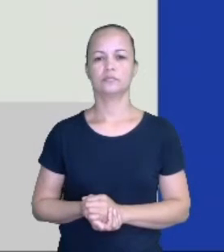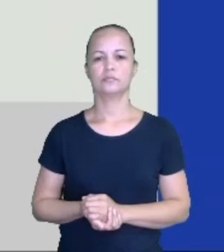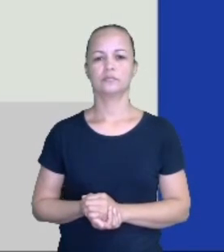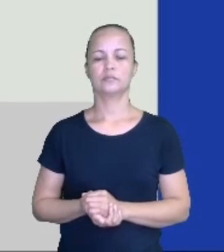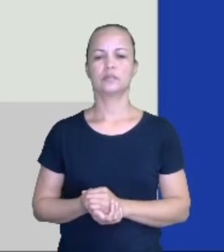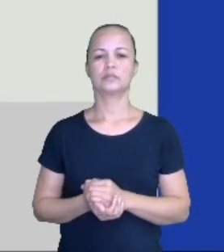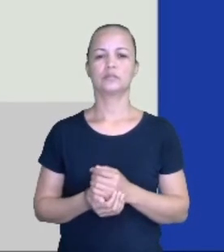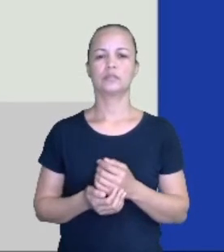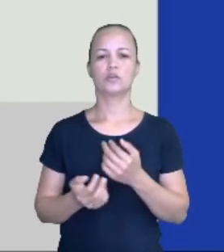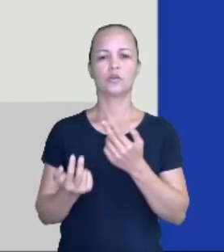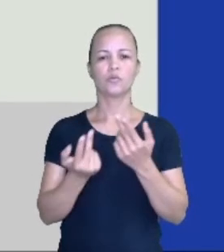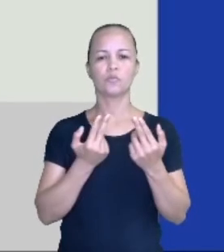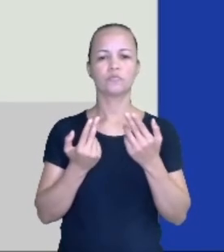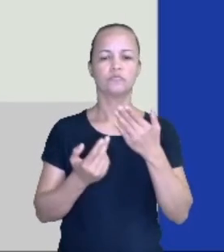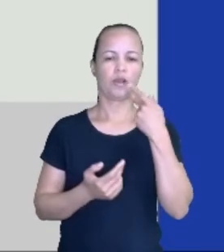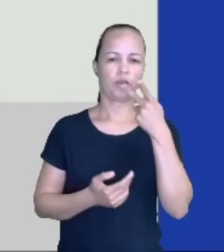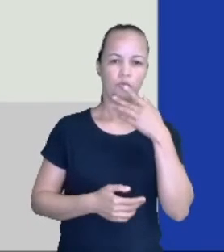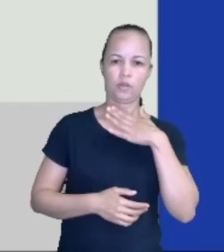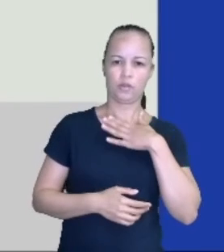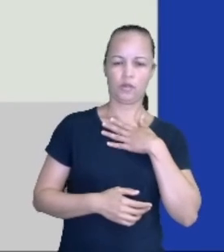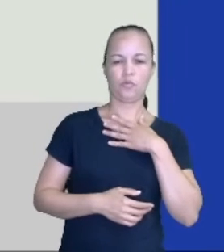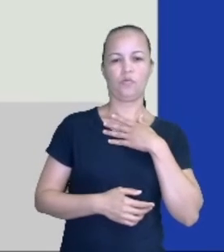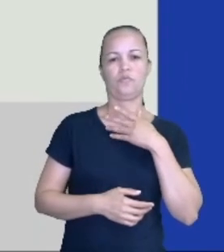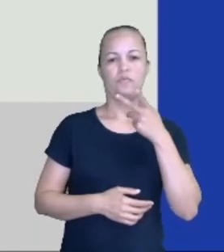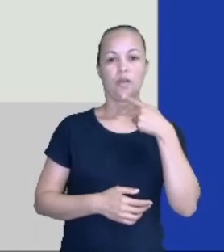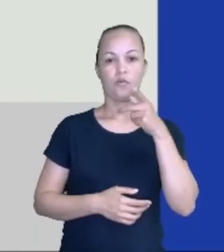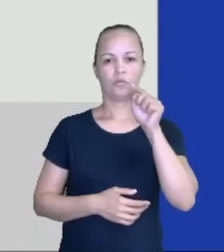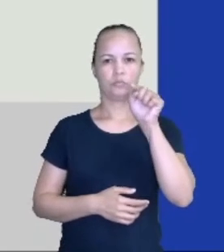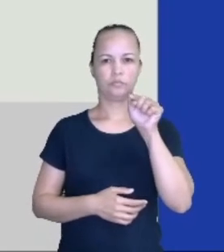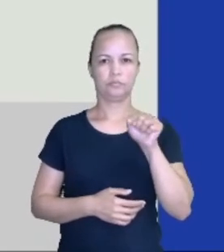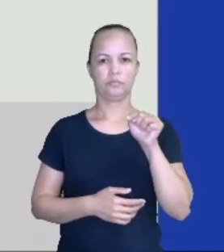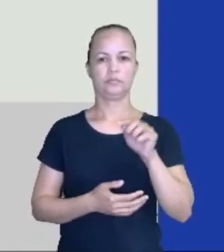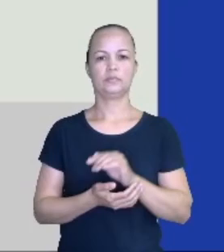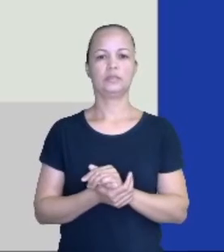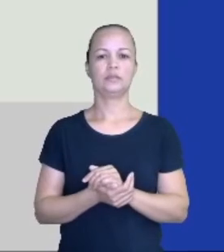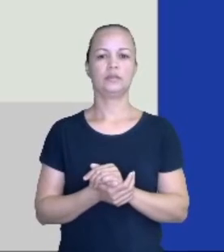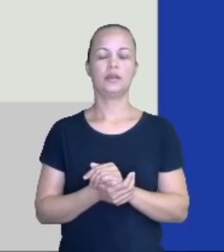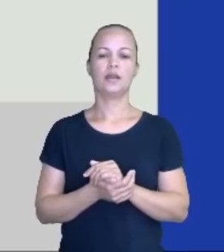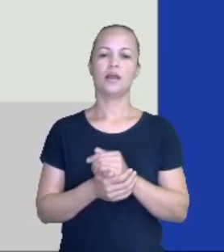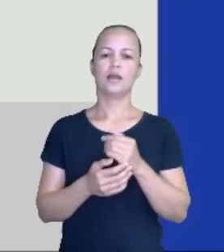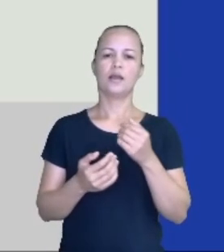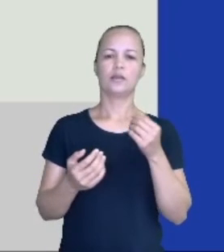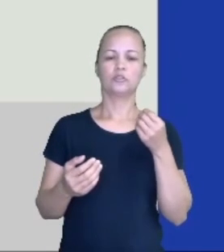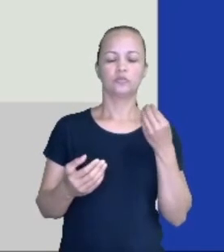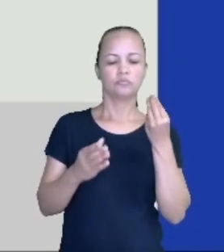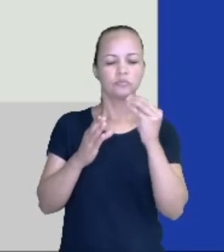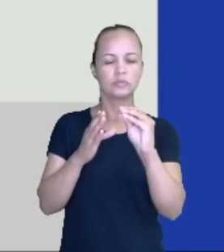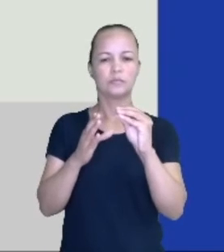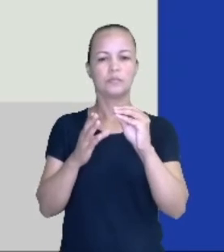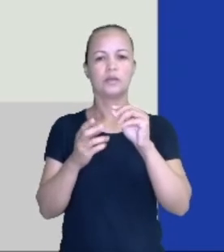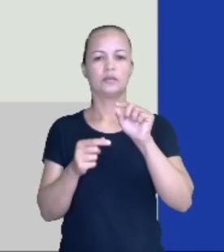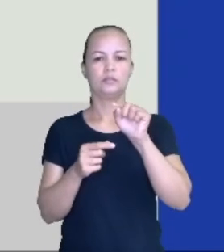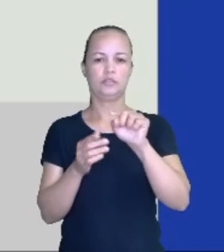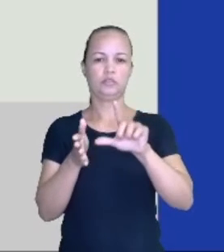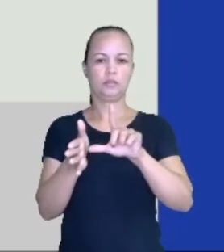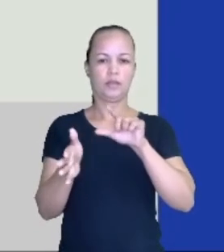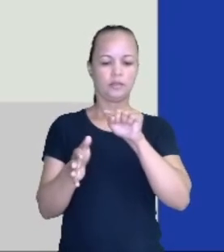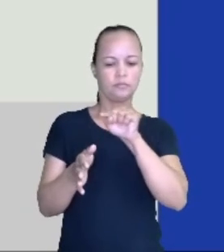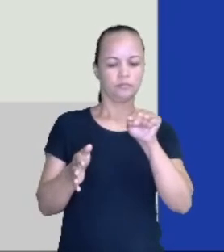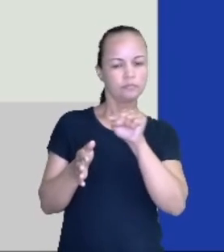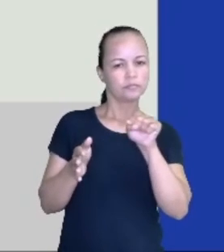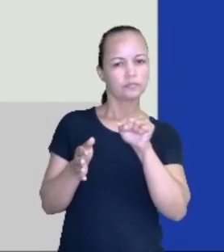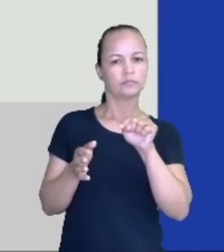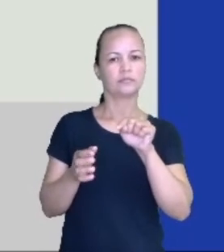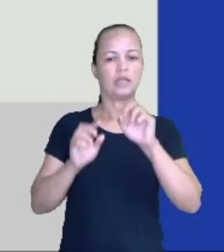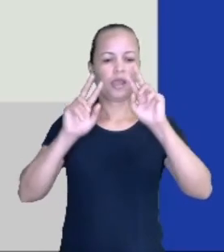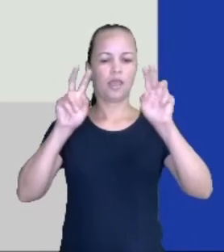O mesmo digo eu, comentou 2 pontos. Apareço sempre antes das aspas e do travessão. Estamos